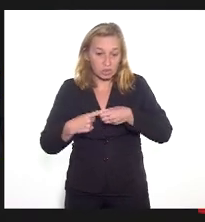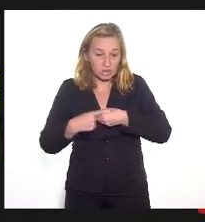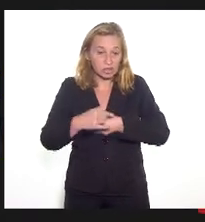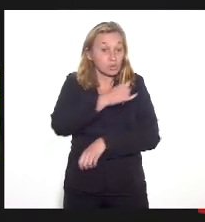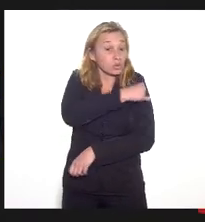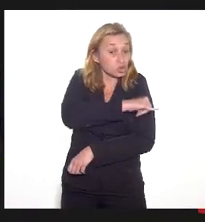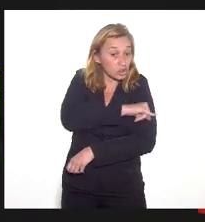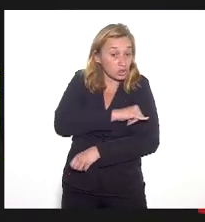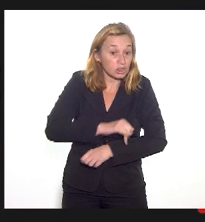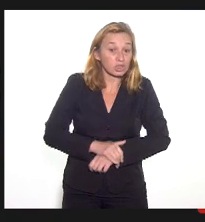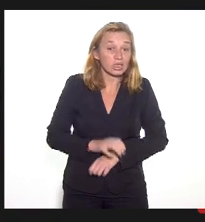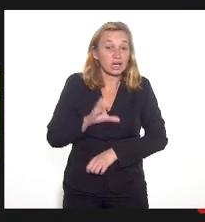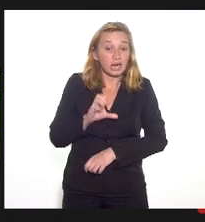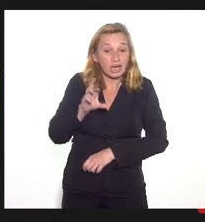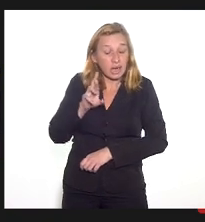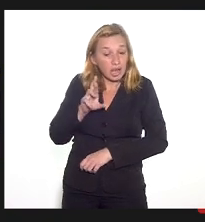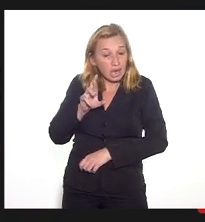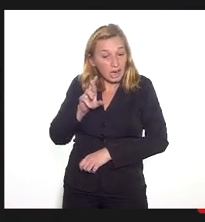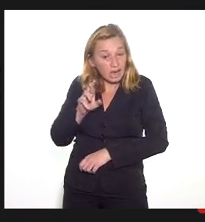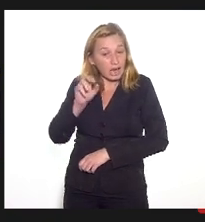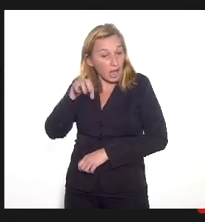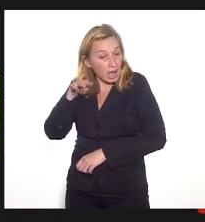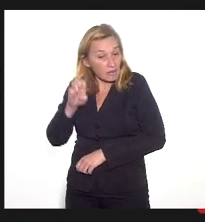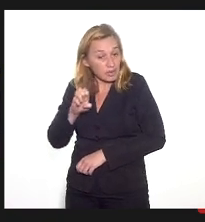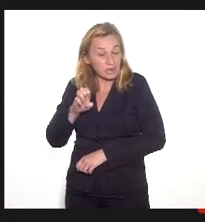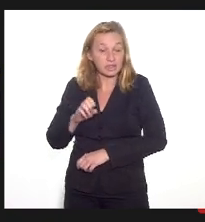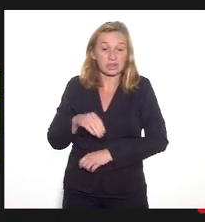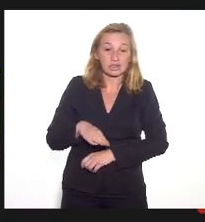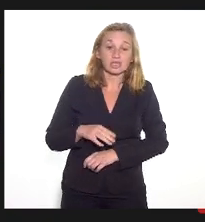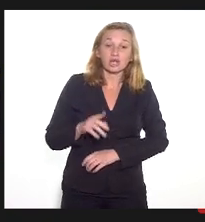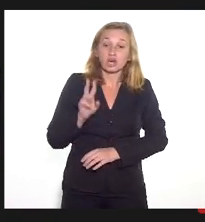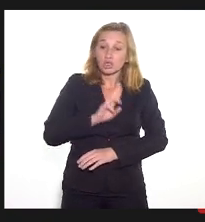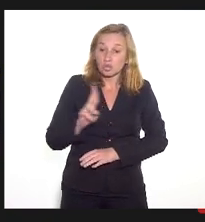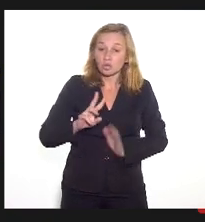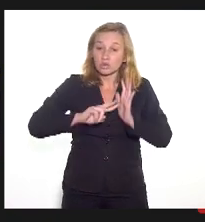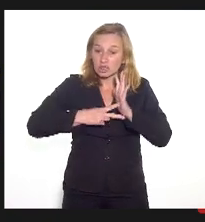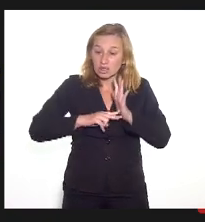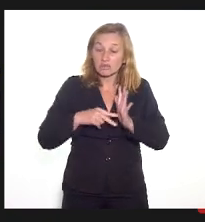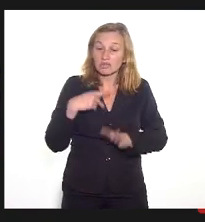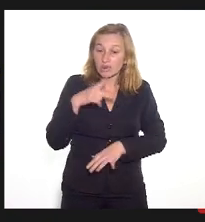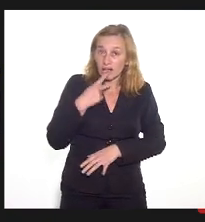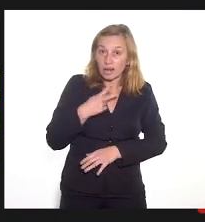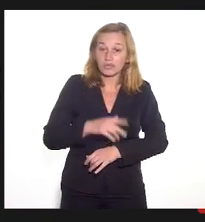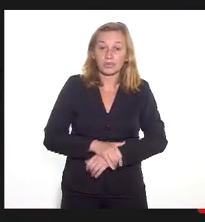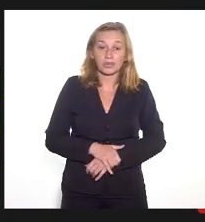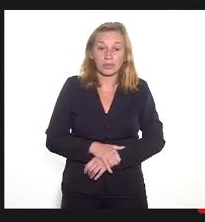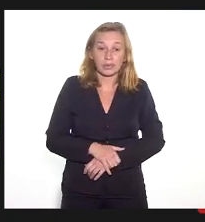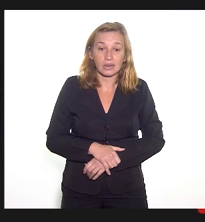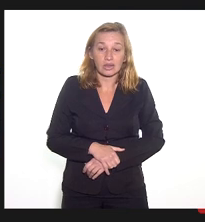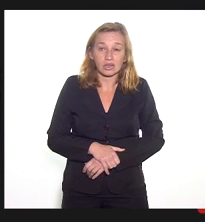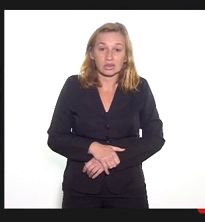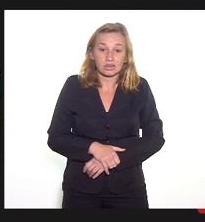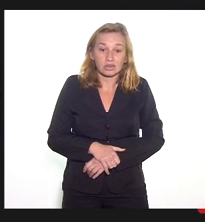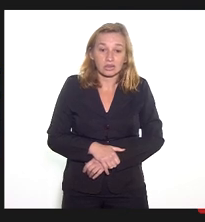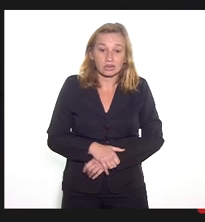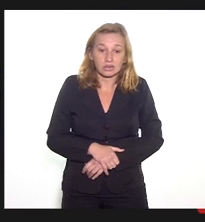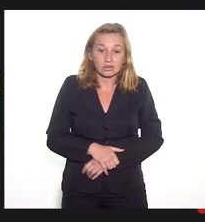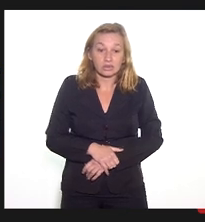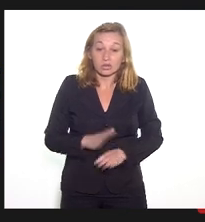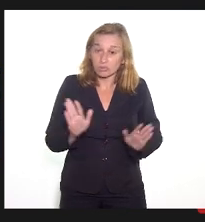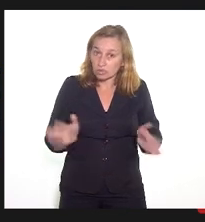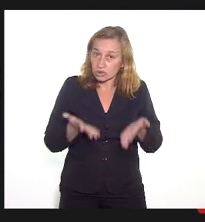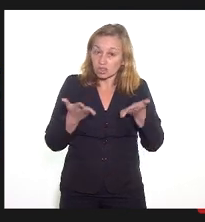Janeiro, sou Carmen Pereira, e gostaria, em nome do sindicato, fazer a saudação, né, a essa